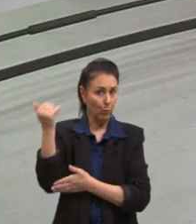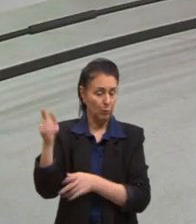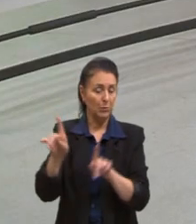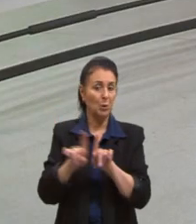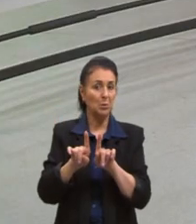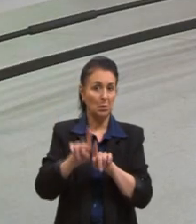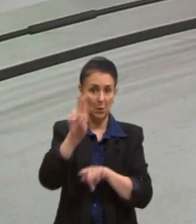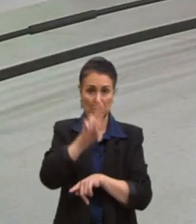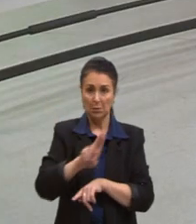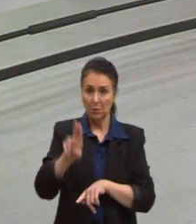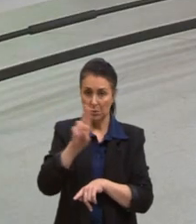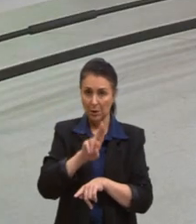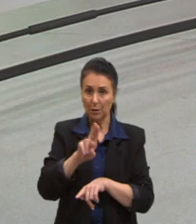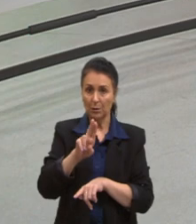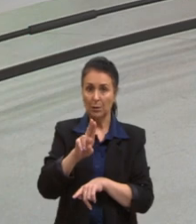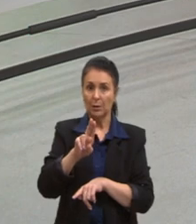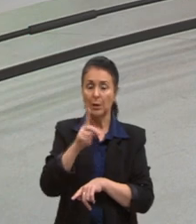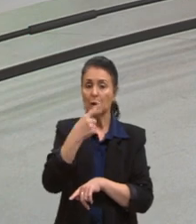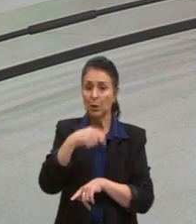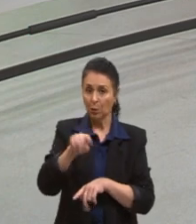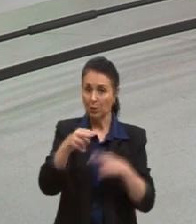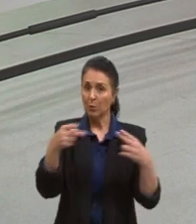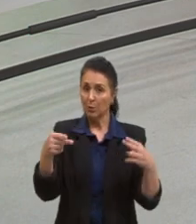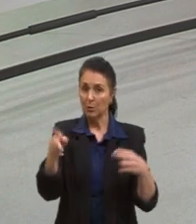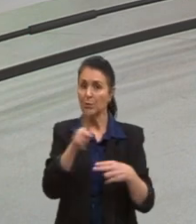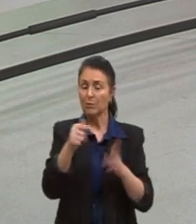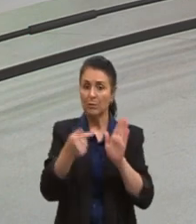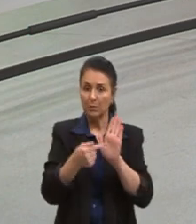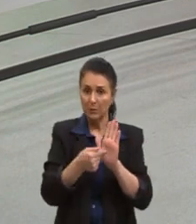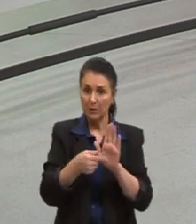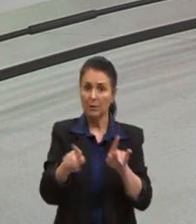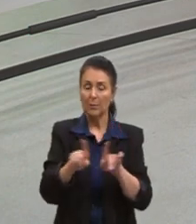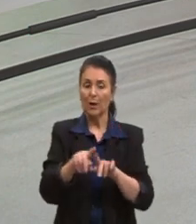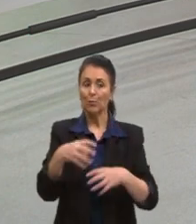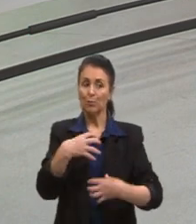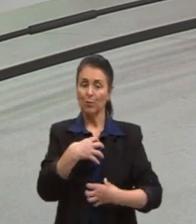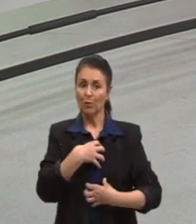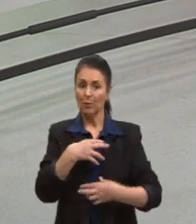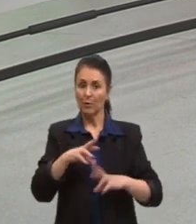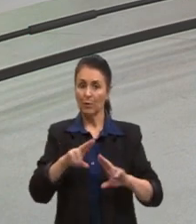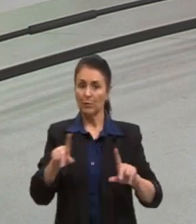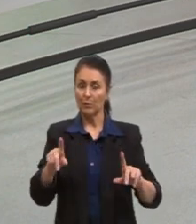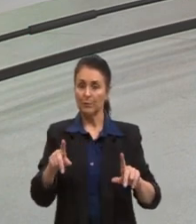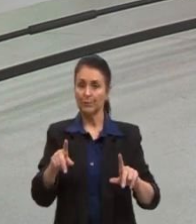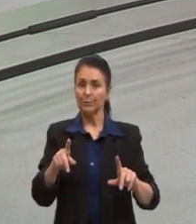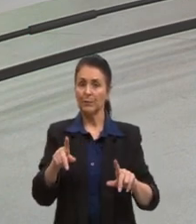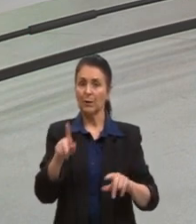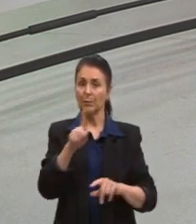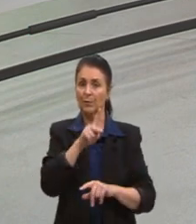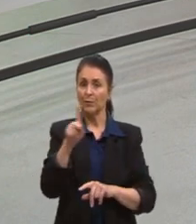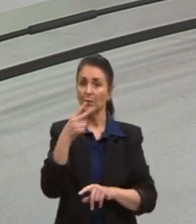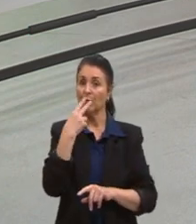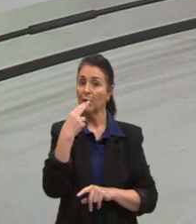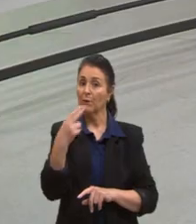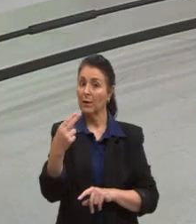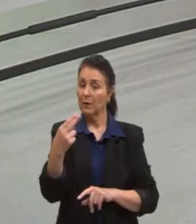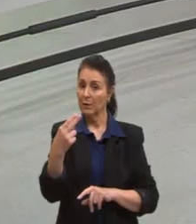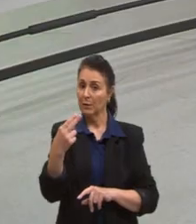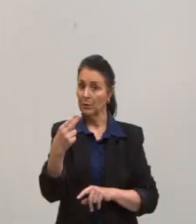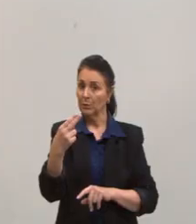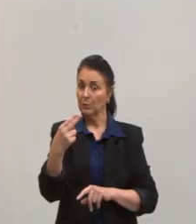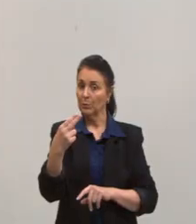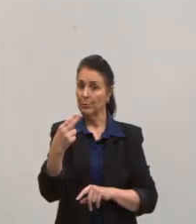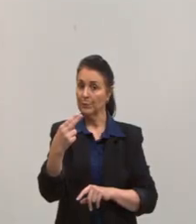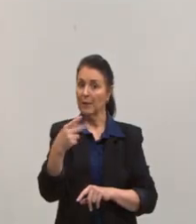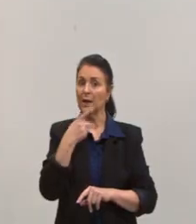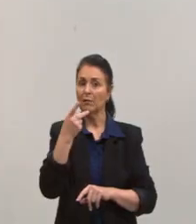e também trouxe o outro questão certo que traz de outra forma que diz assim Remo Vicentin remover alguma